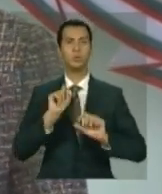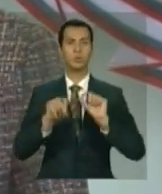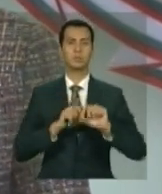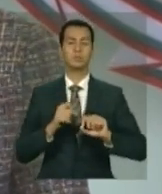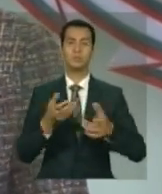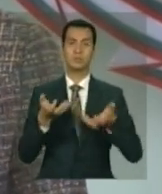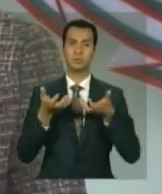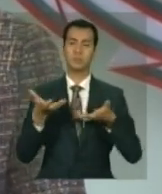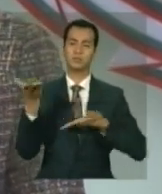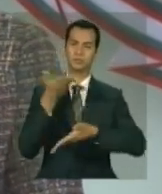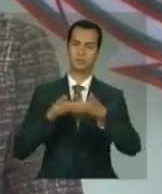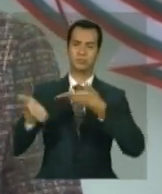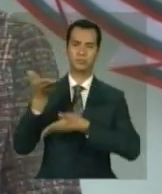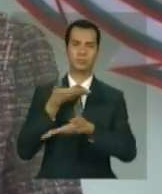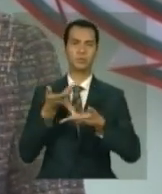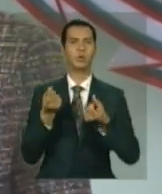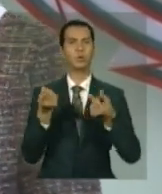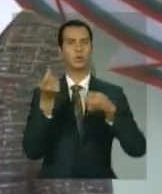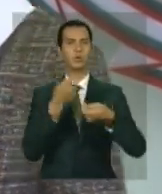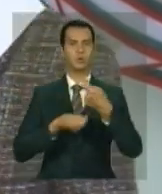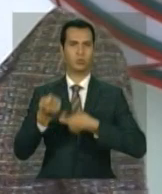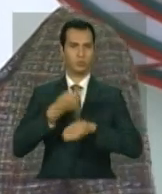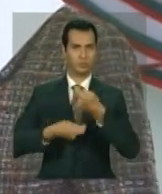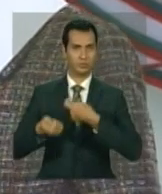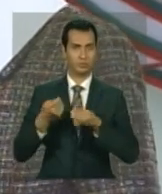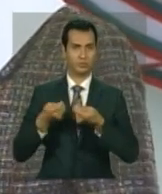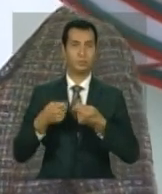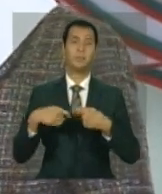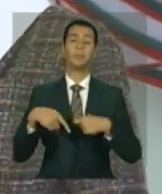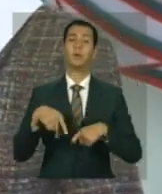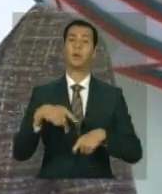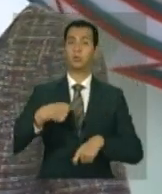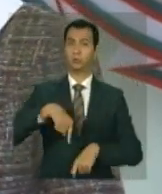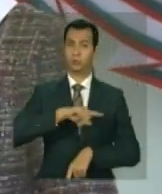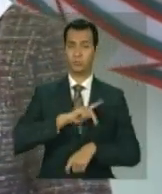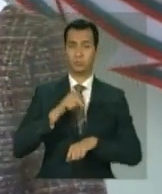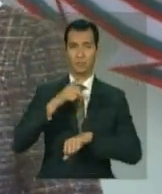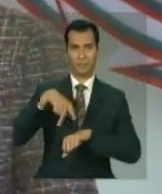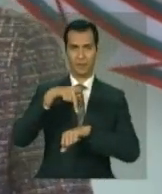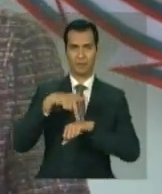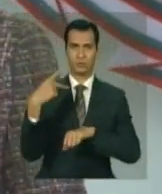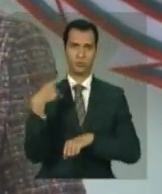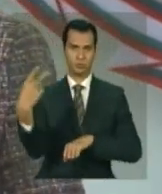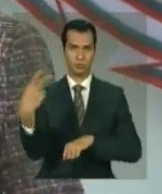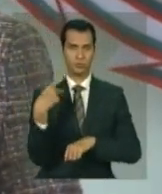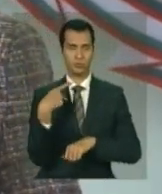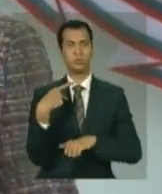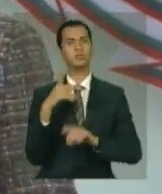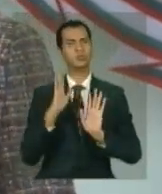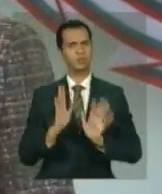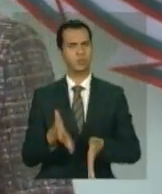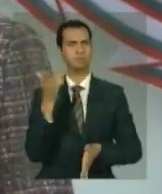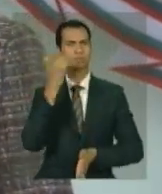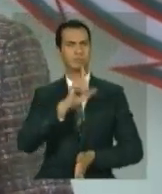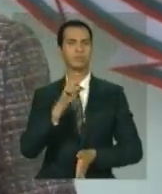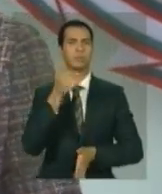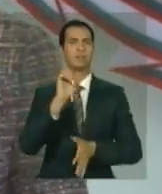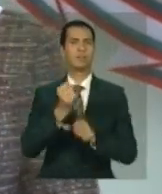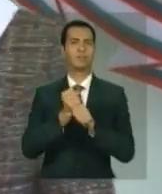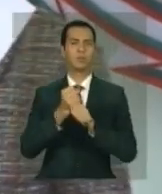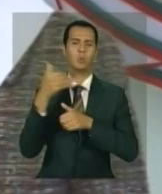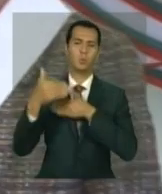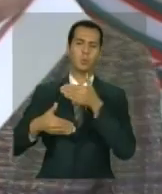intercâmbio comercial. Nosso comércio vinha crescendo de maneira notável ao longo da última década